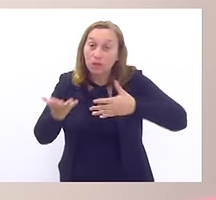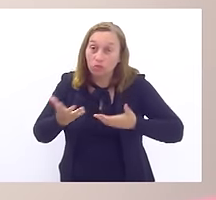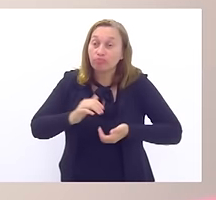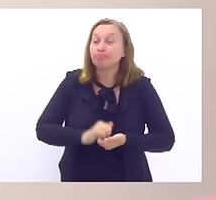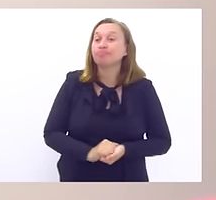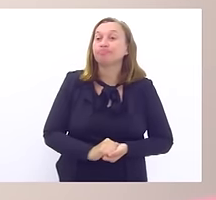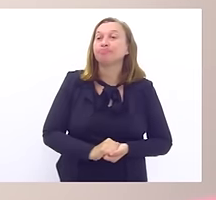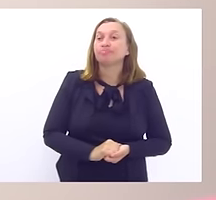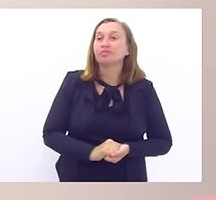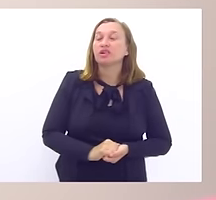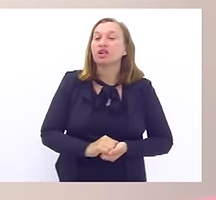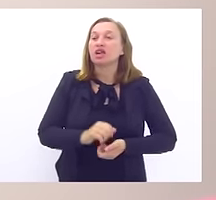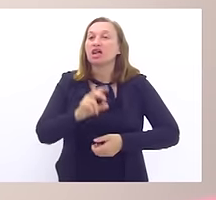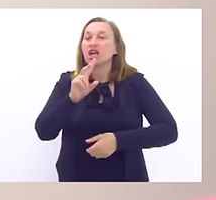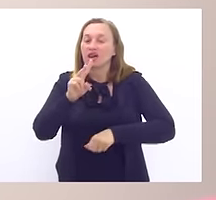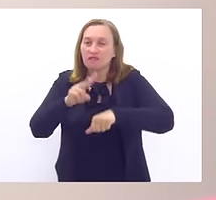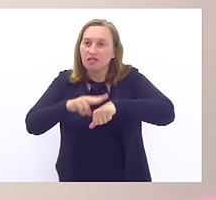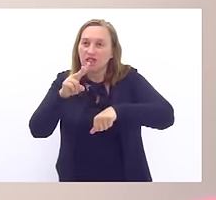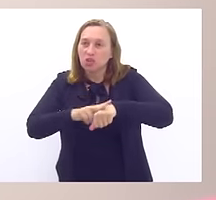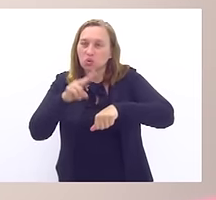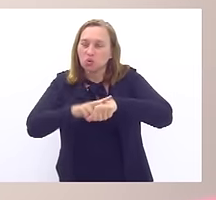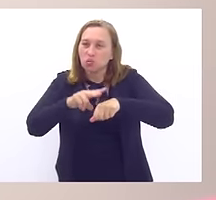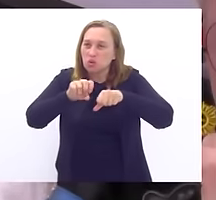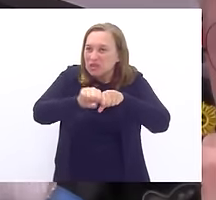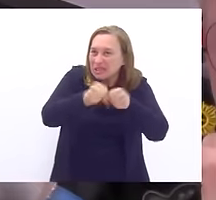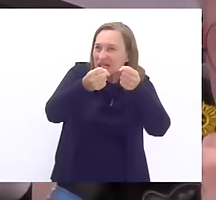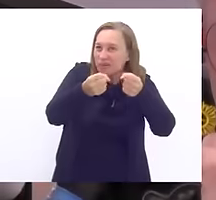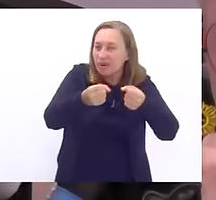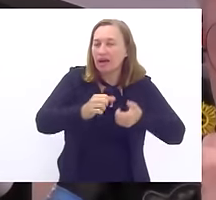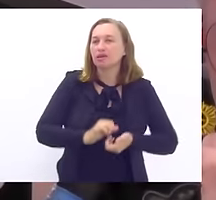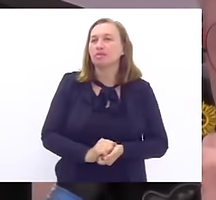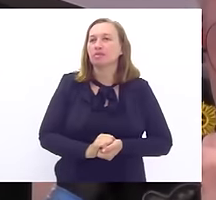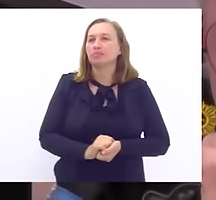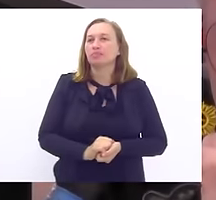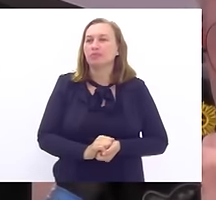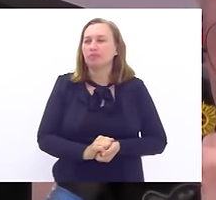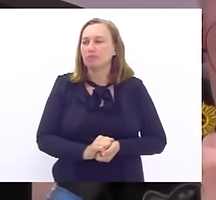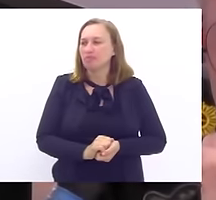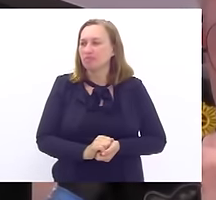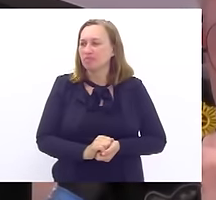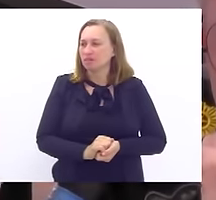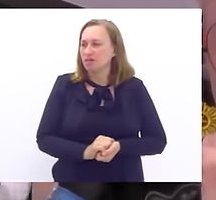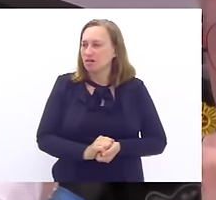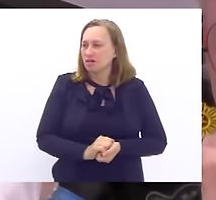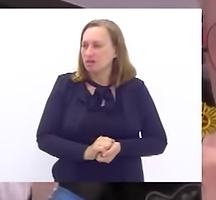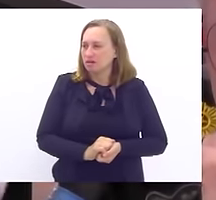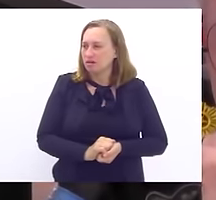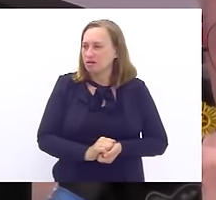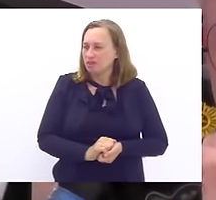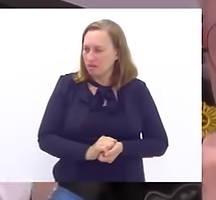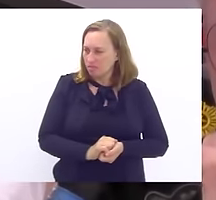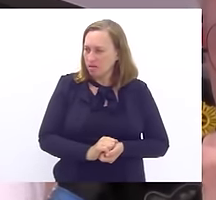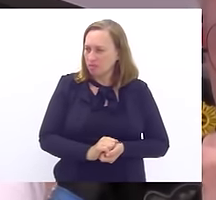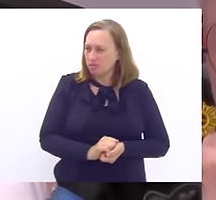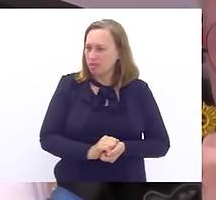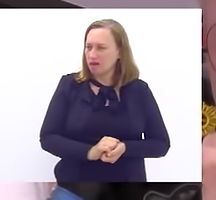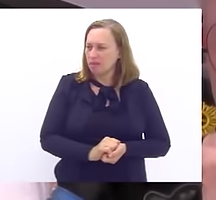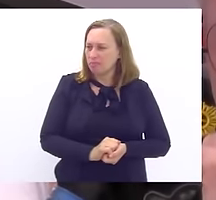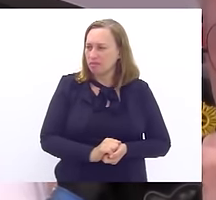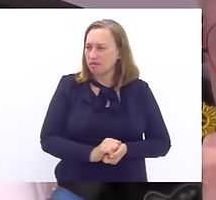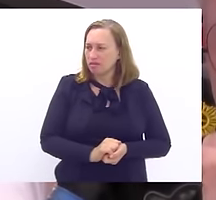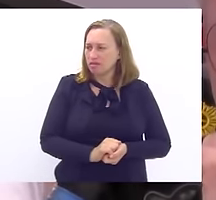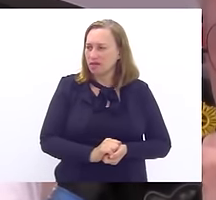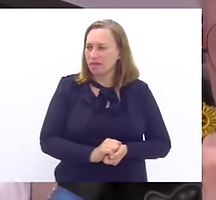vidro trincado é realizar uma evasão de um bloqueio policial também acarretaria